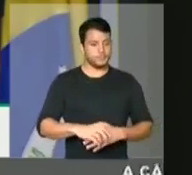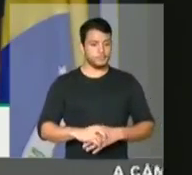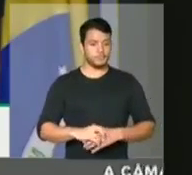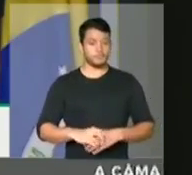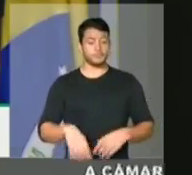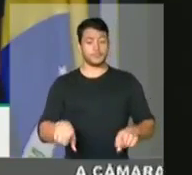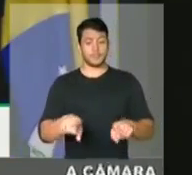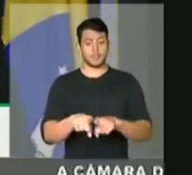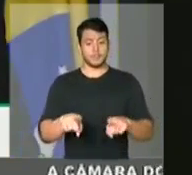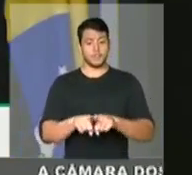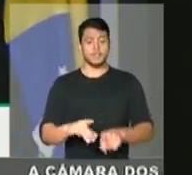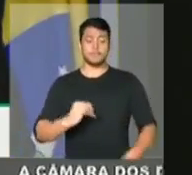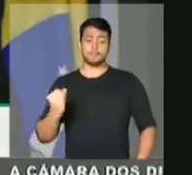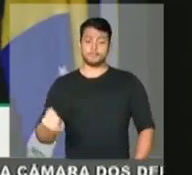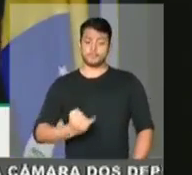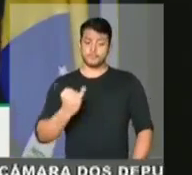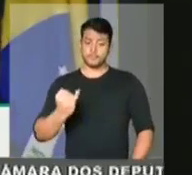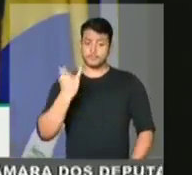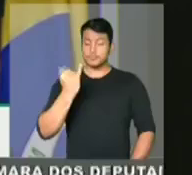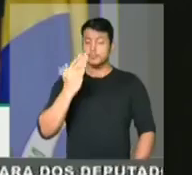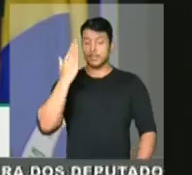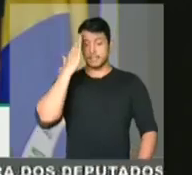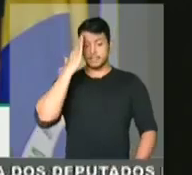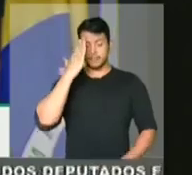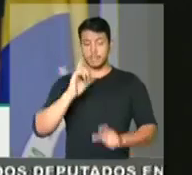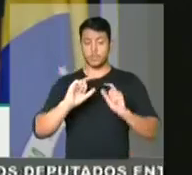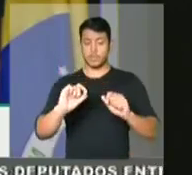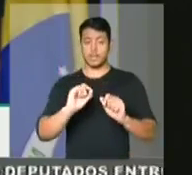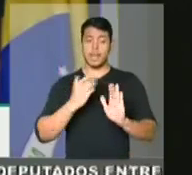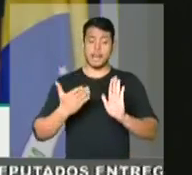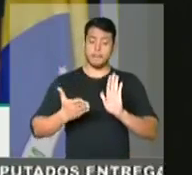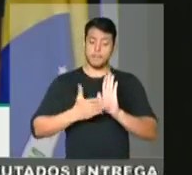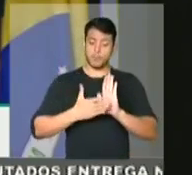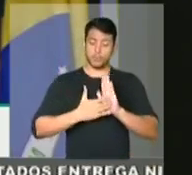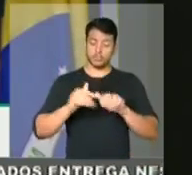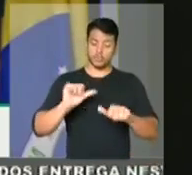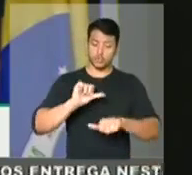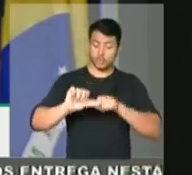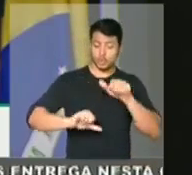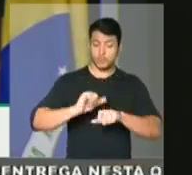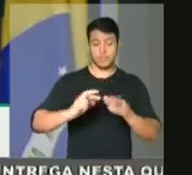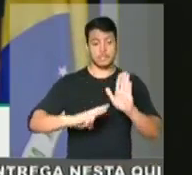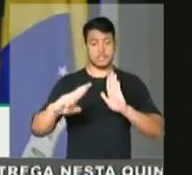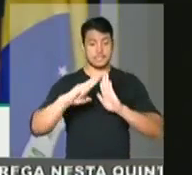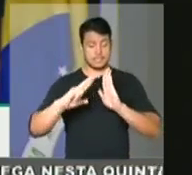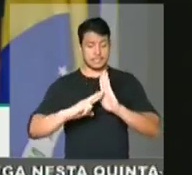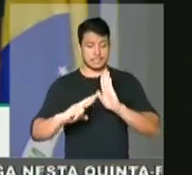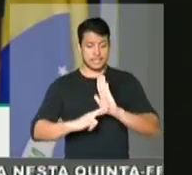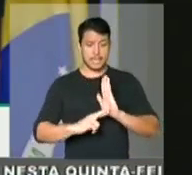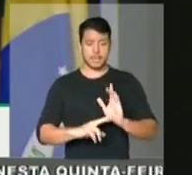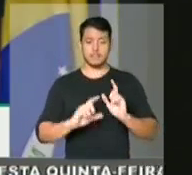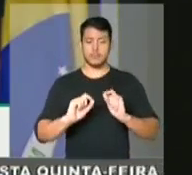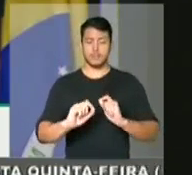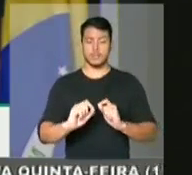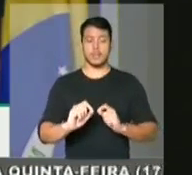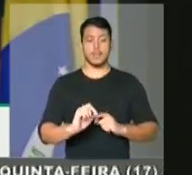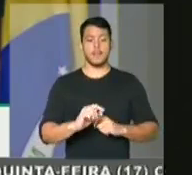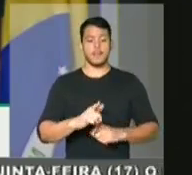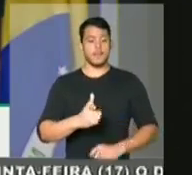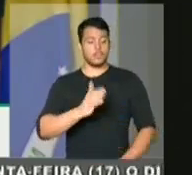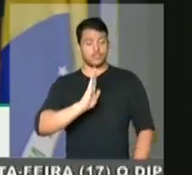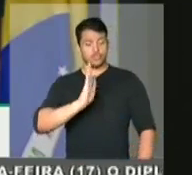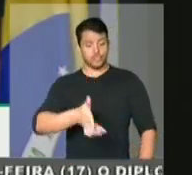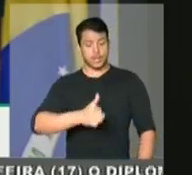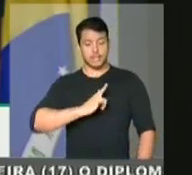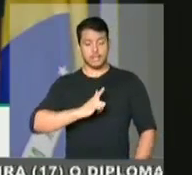É importante notar que a proposta de mudança das regras atuais parte da premissa de que a faixa de domínio das